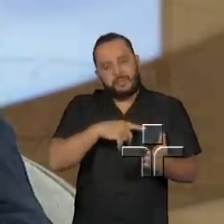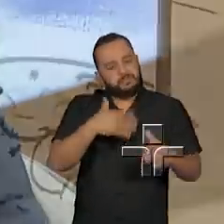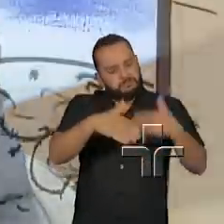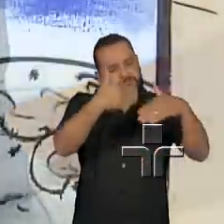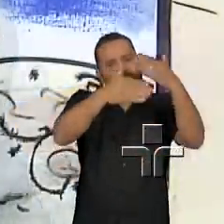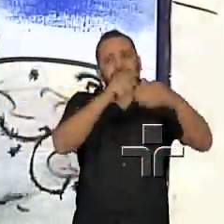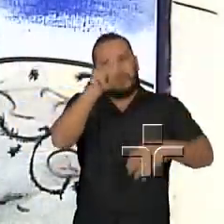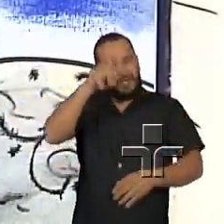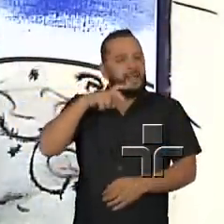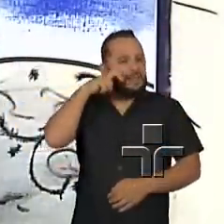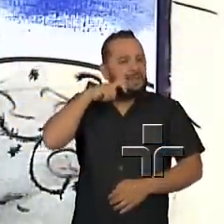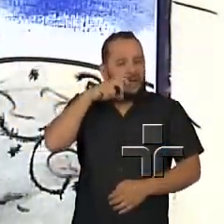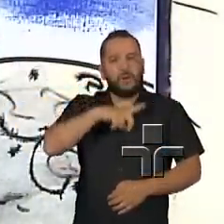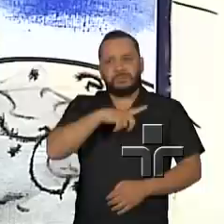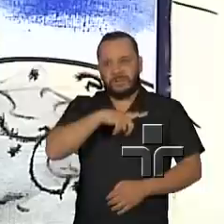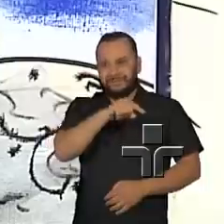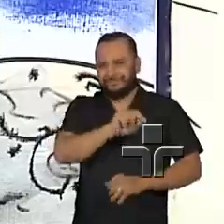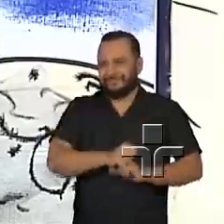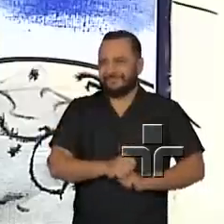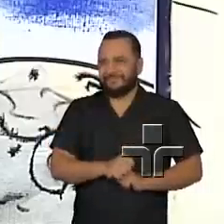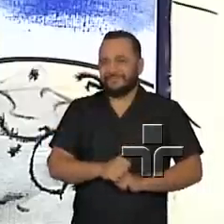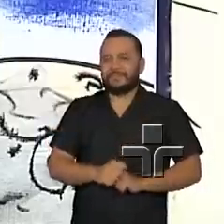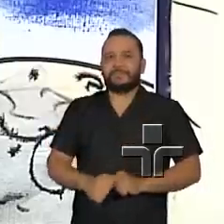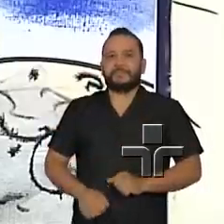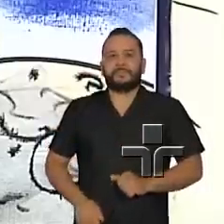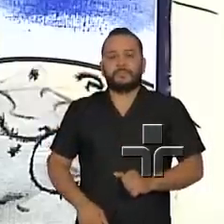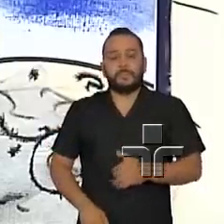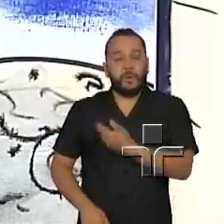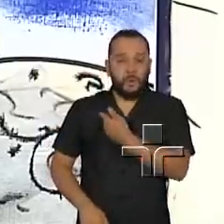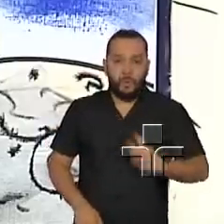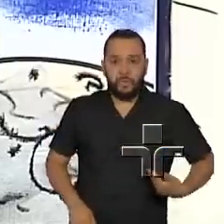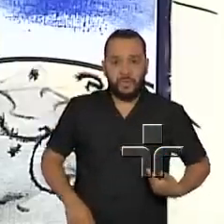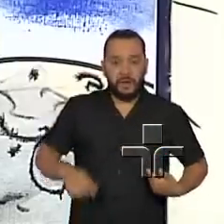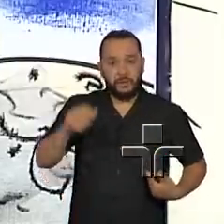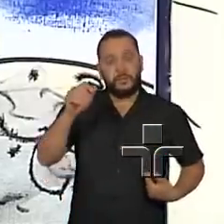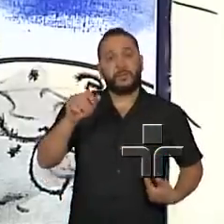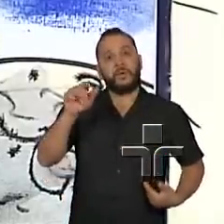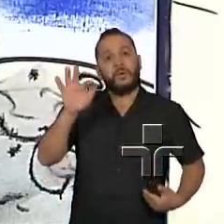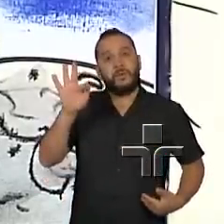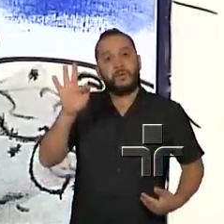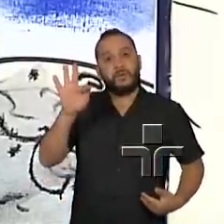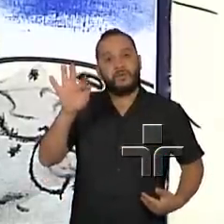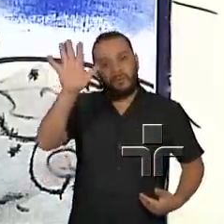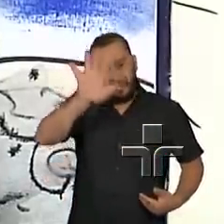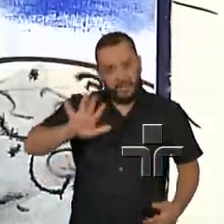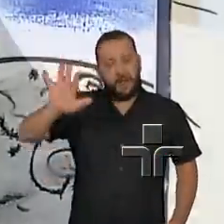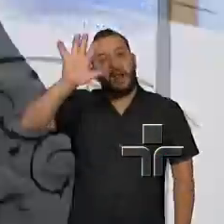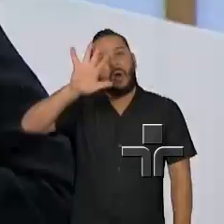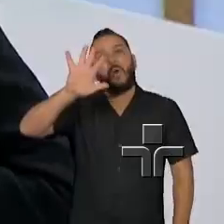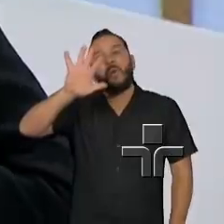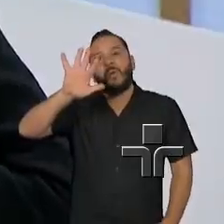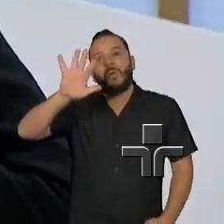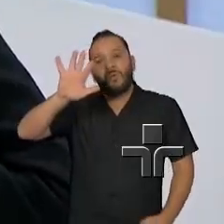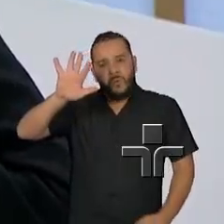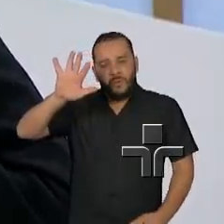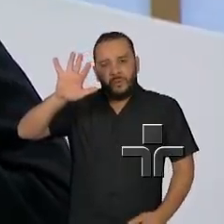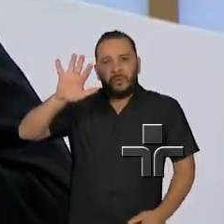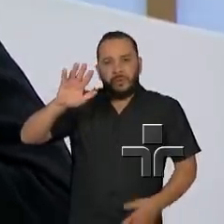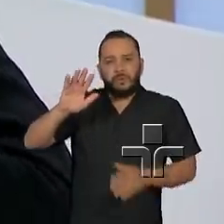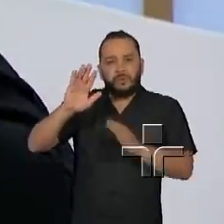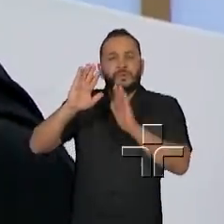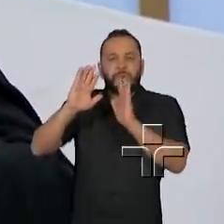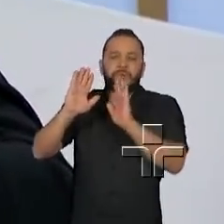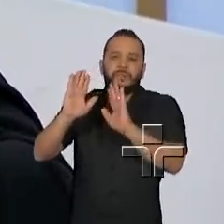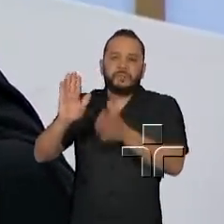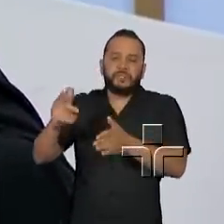Professor, o governo federal mudou nesse ano a diretriz de combate ao abuso de